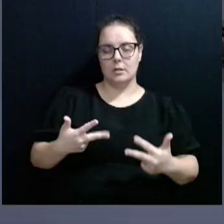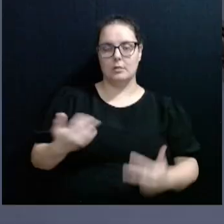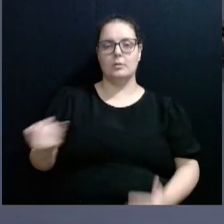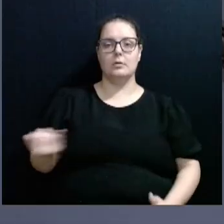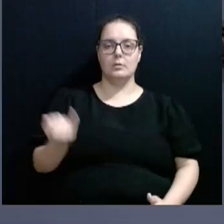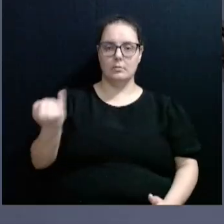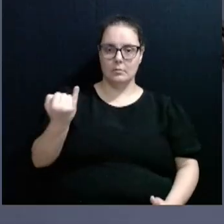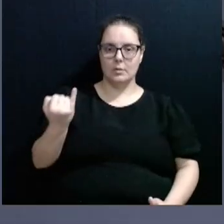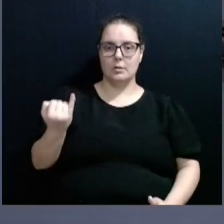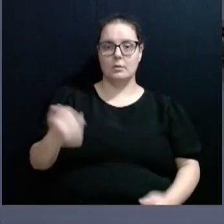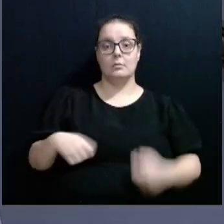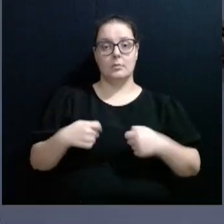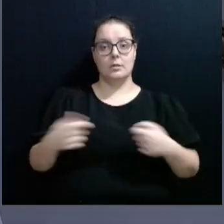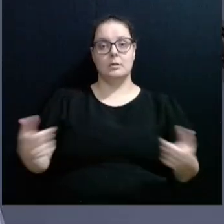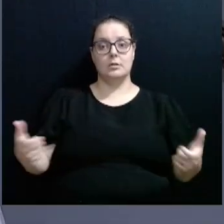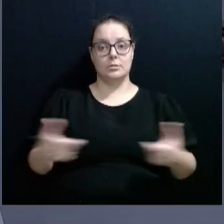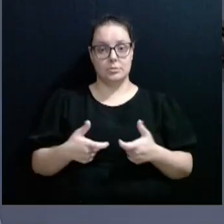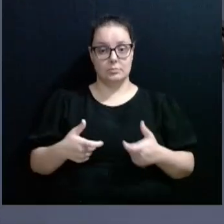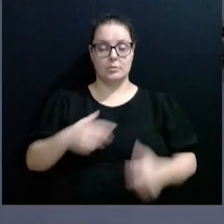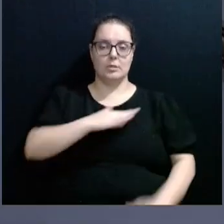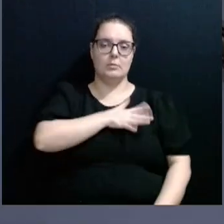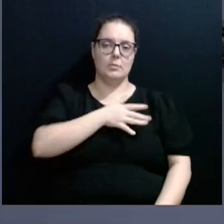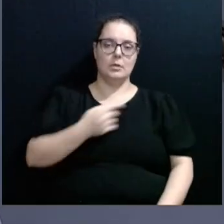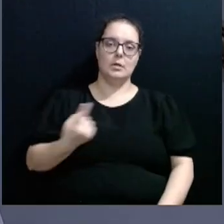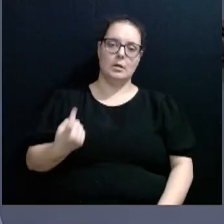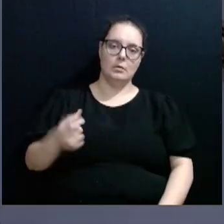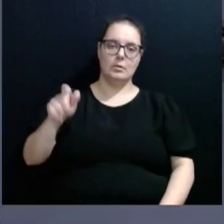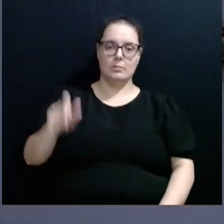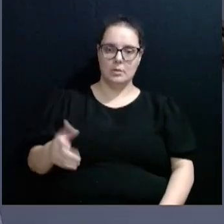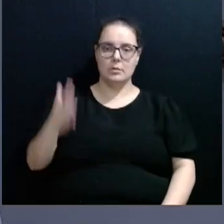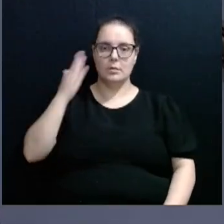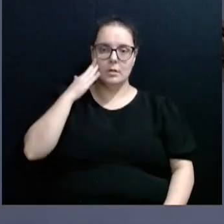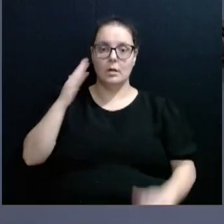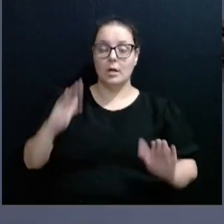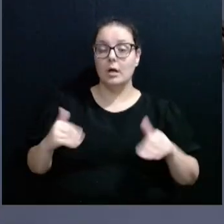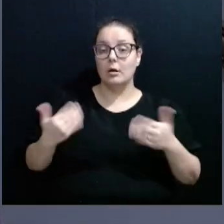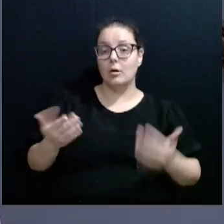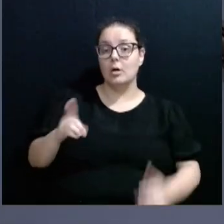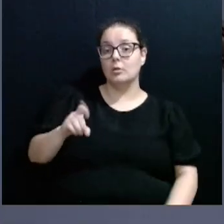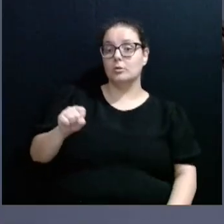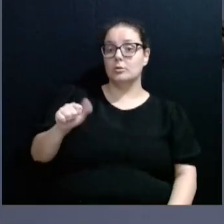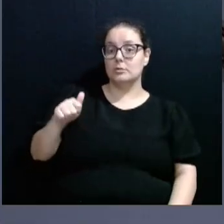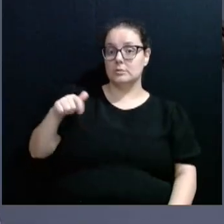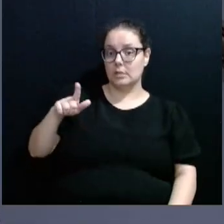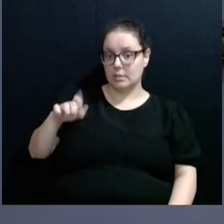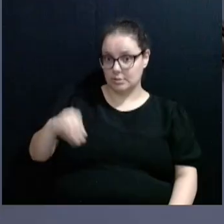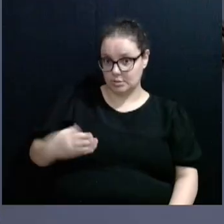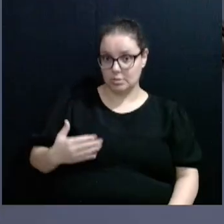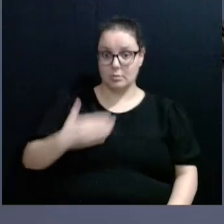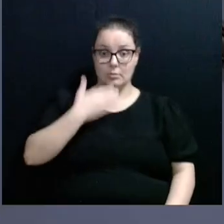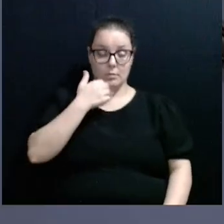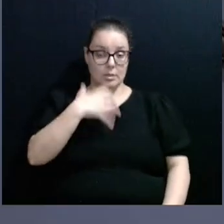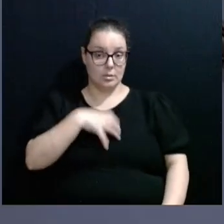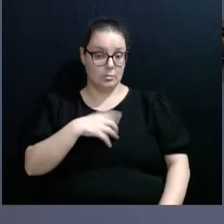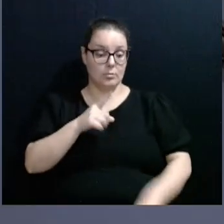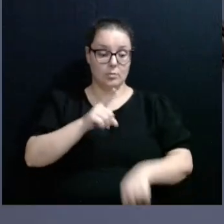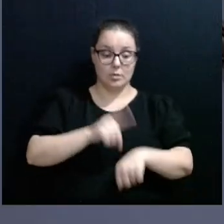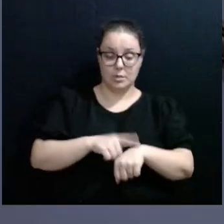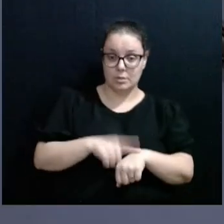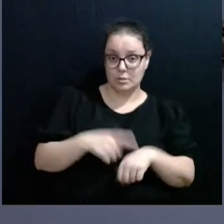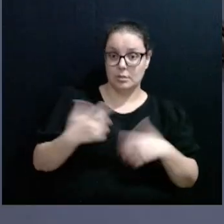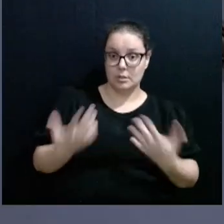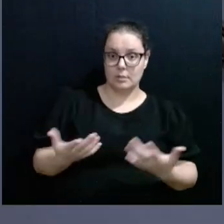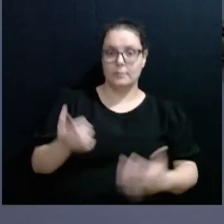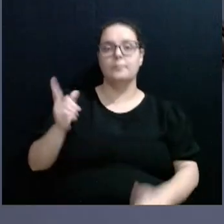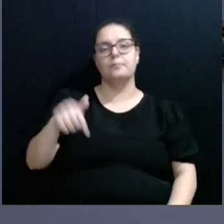diminuir o preconceito. E a única pessoa que vai saber qual que é a dosagem, qual que é a melhor forma, o horário, né, é um profissional